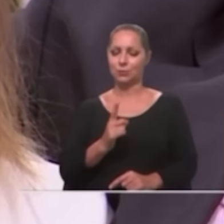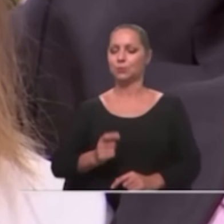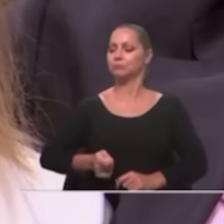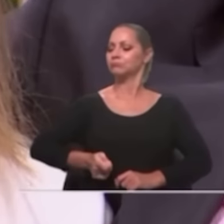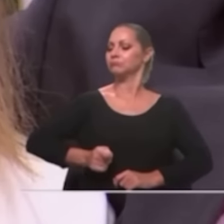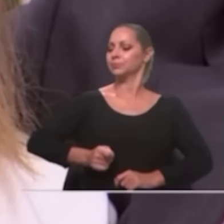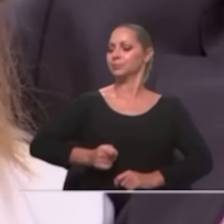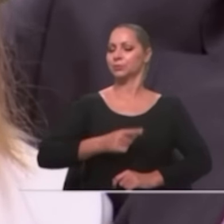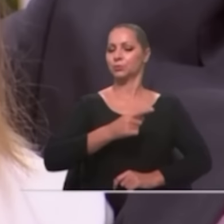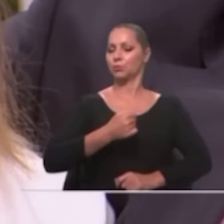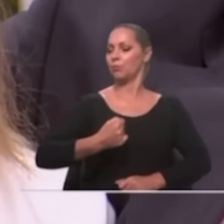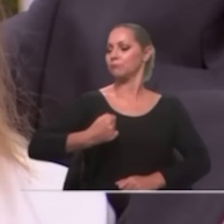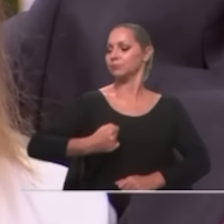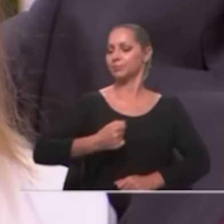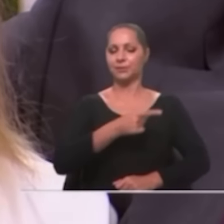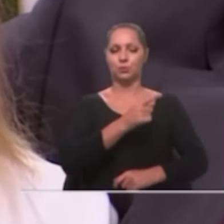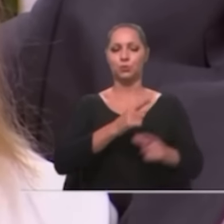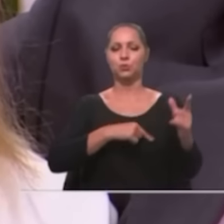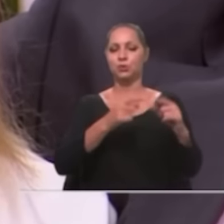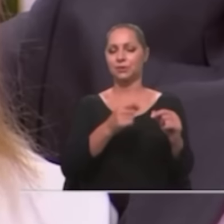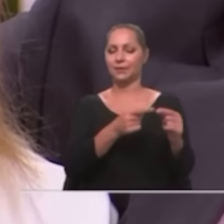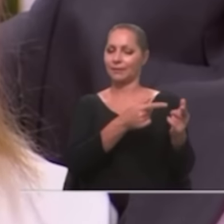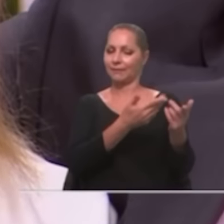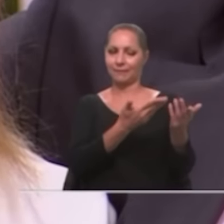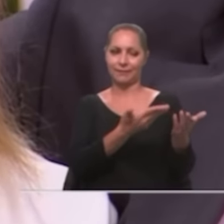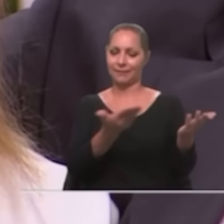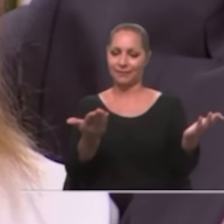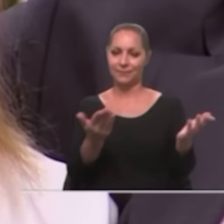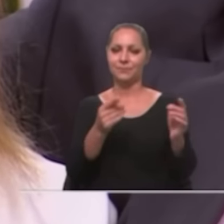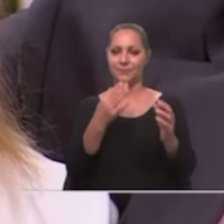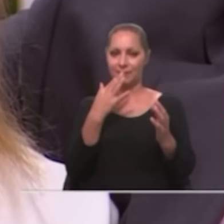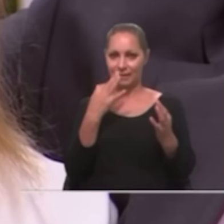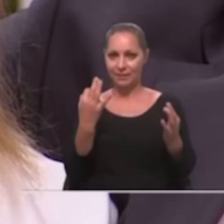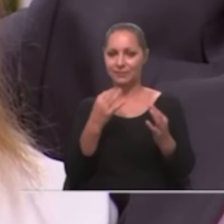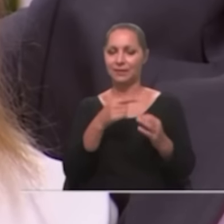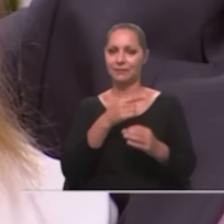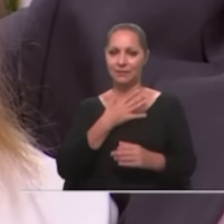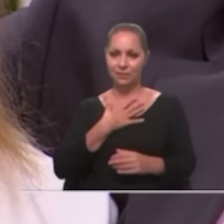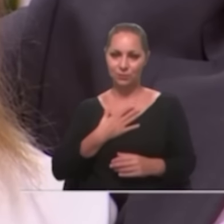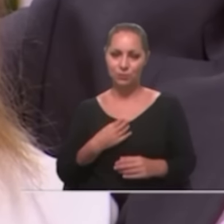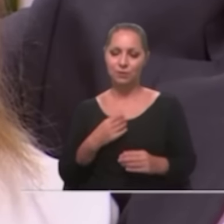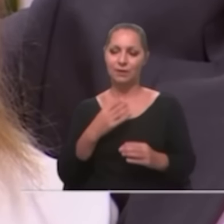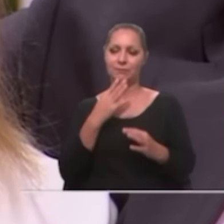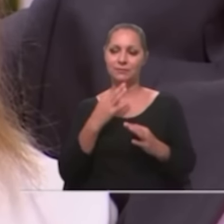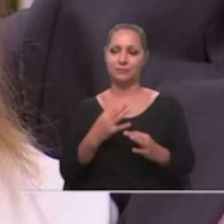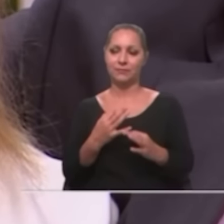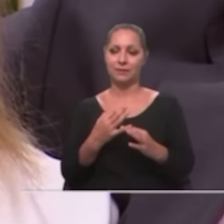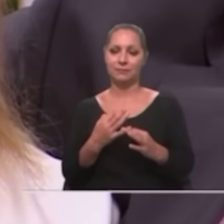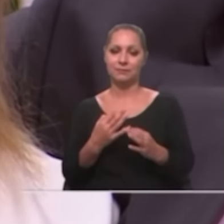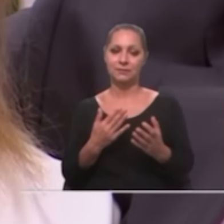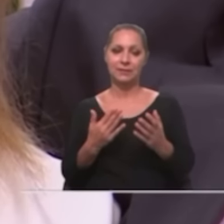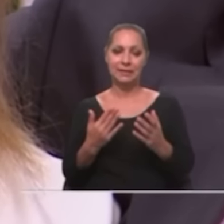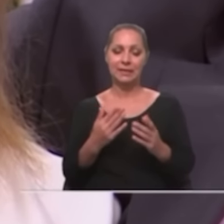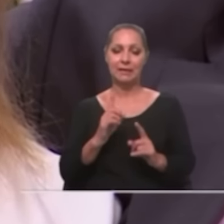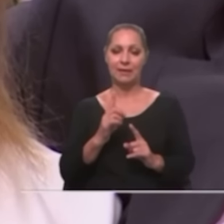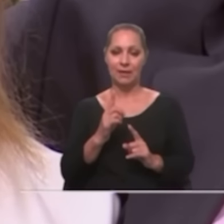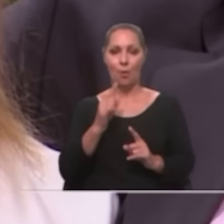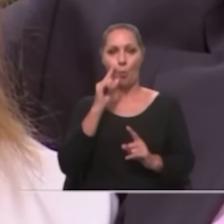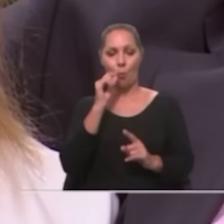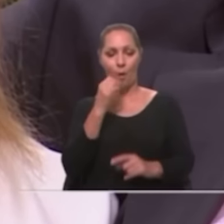realmente nasceste para ser extrema, dizia-lhe sempre isso. E é verdade, porque ele gostava de estar... Ele não gostava... Ele era um homem